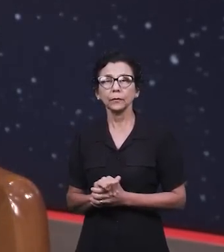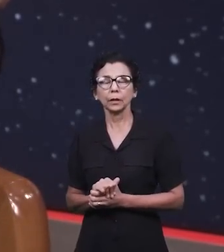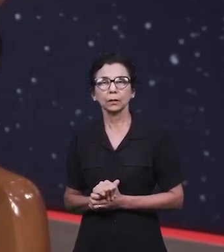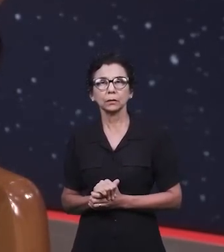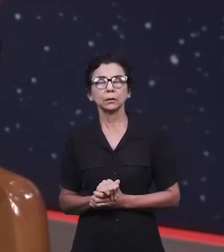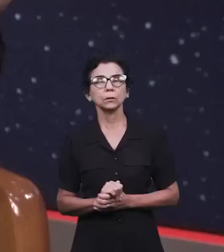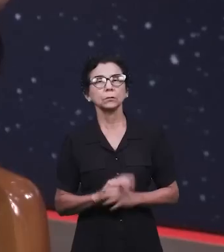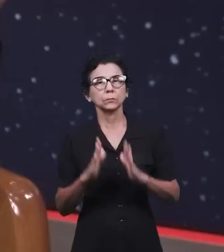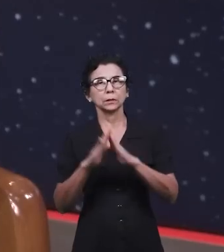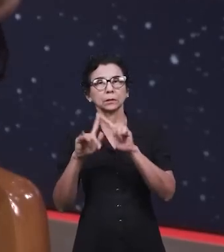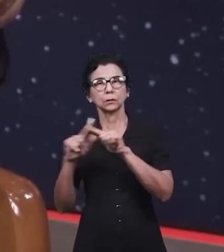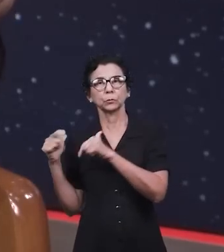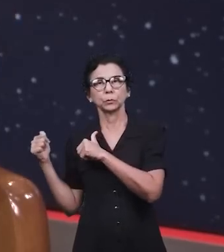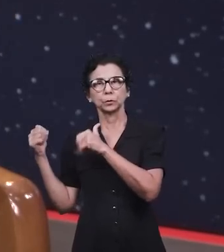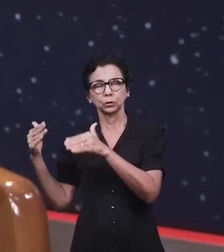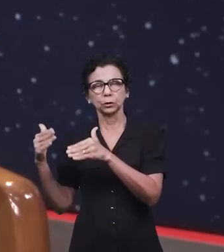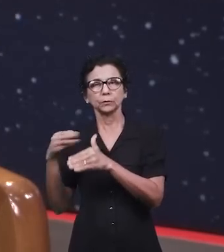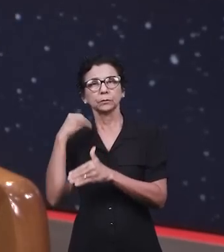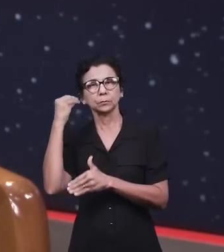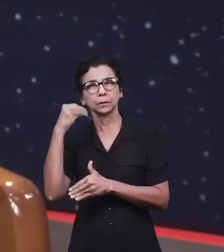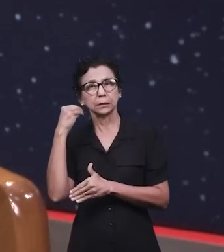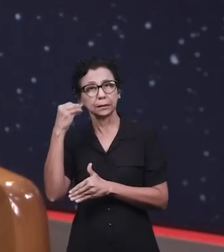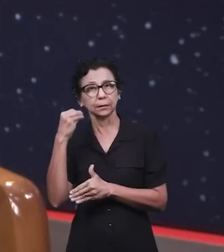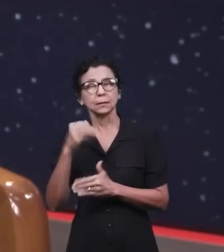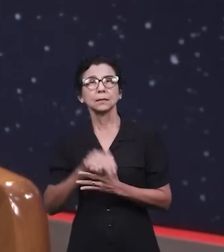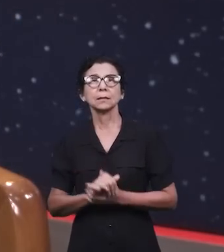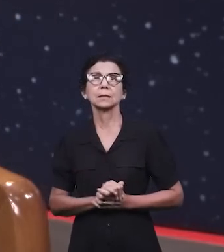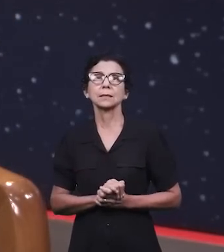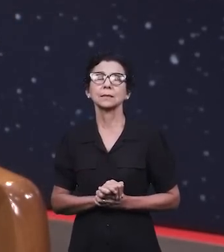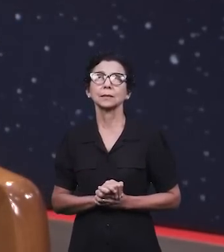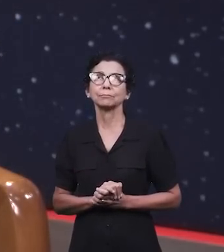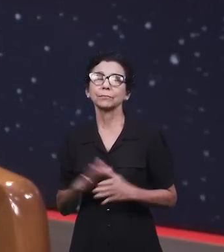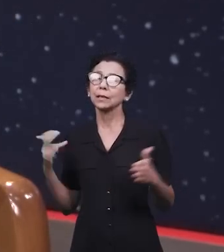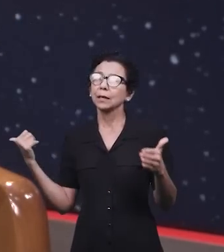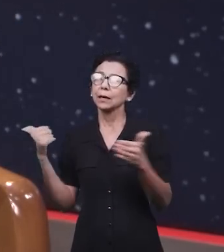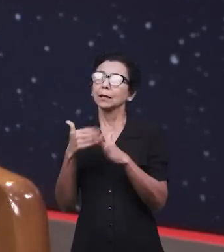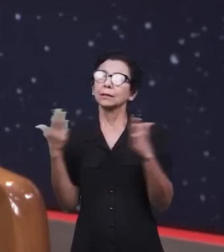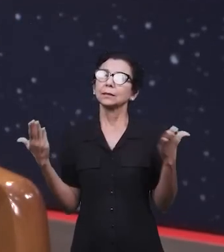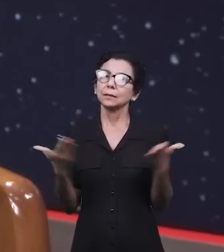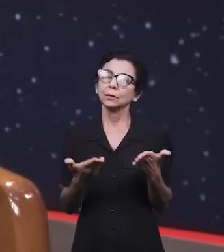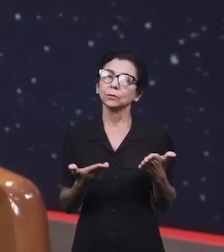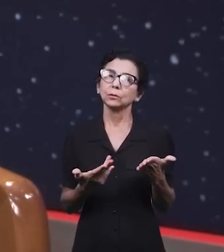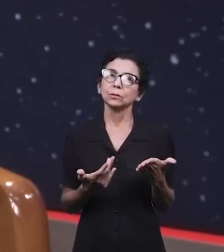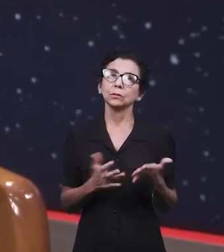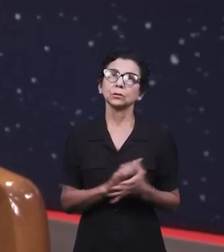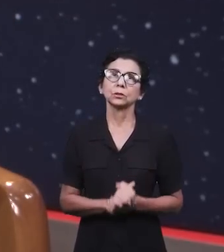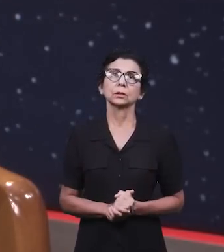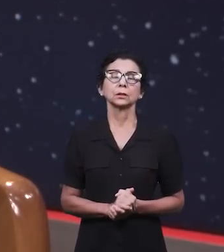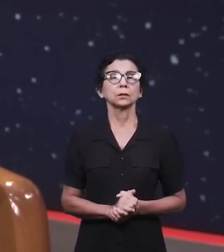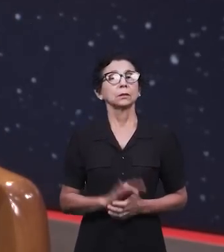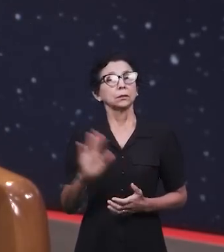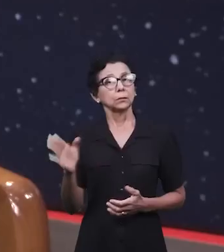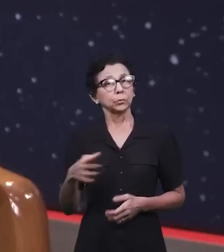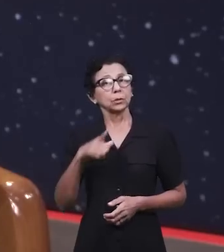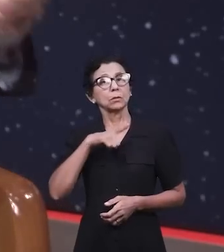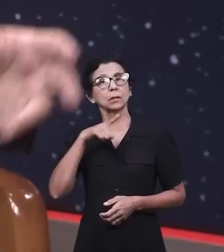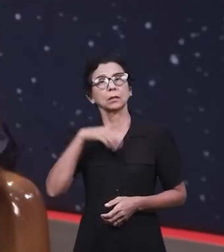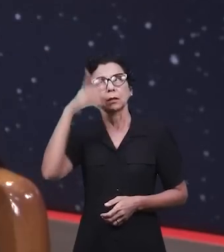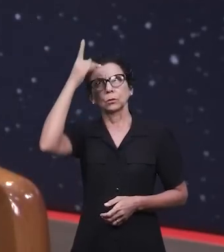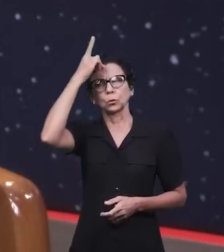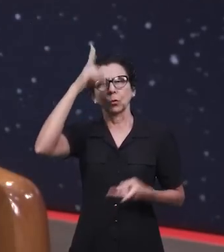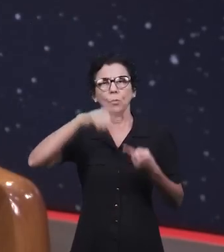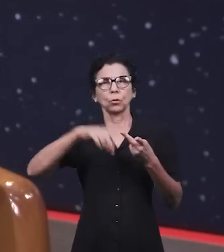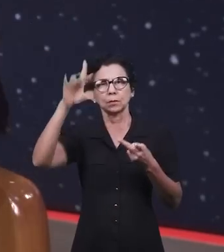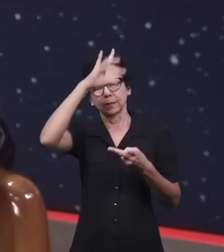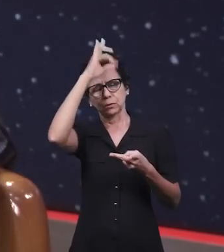luz que sai dos 7 castiçais, aproveitando sua observação, ela nos alcança hoje. Né? Por isso que nós vivemos. Glória a Jesus. Dons